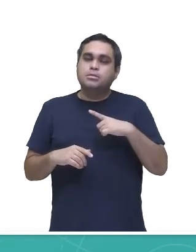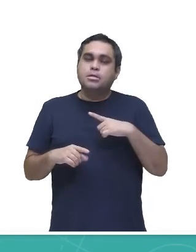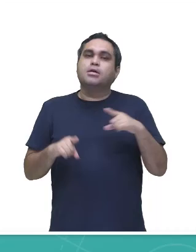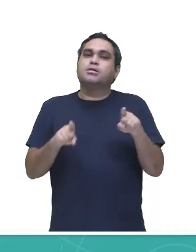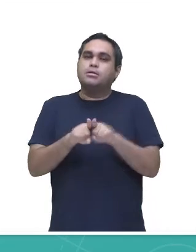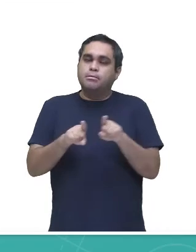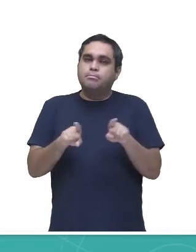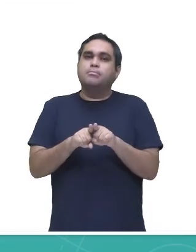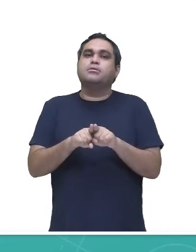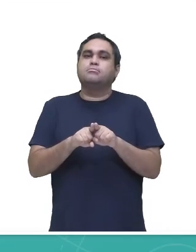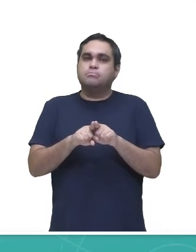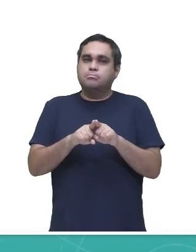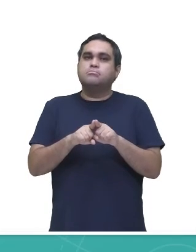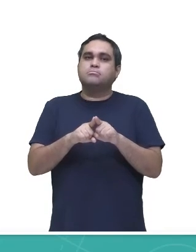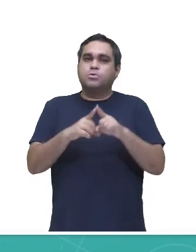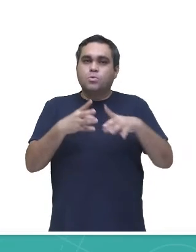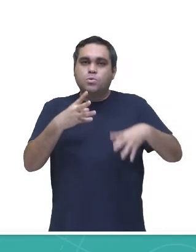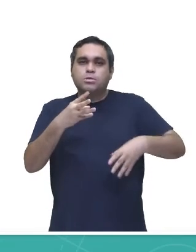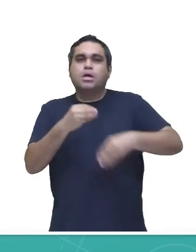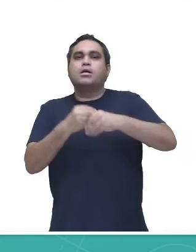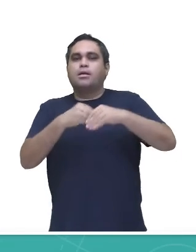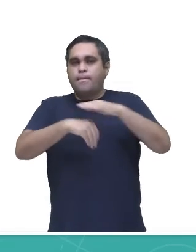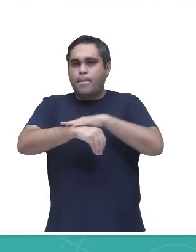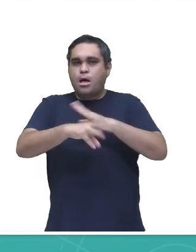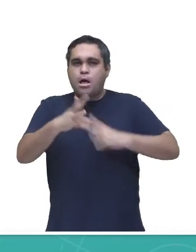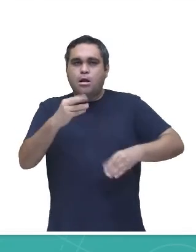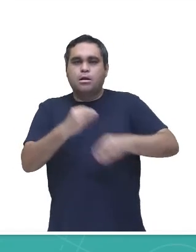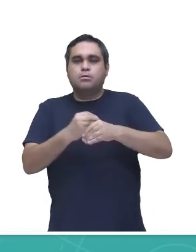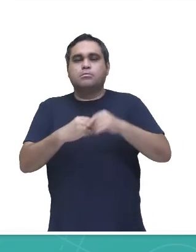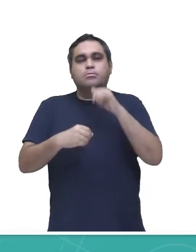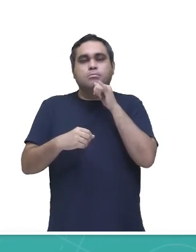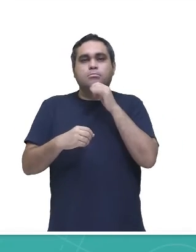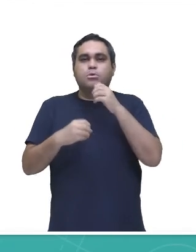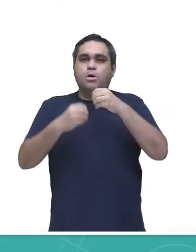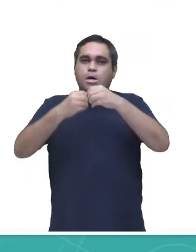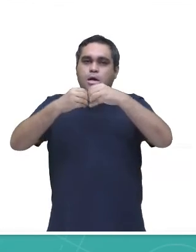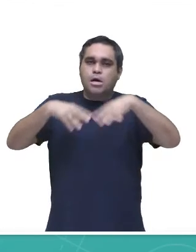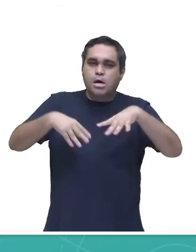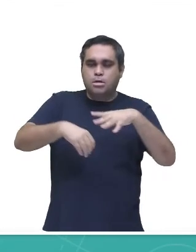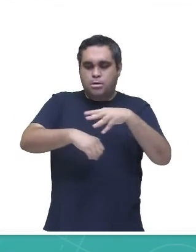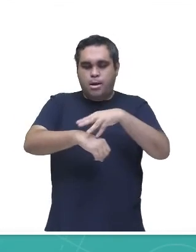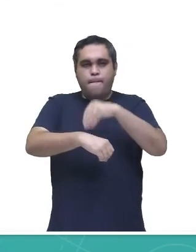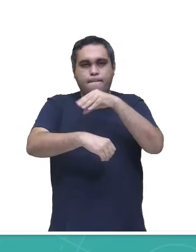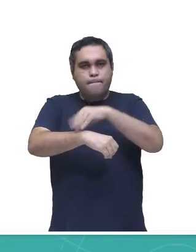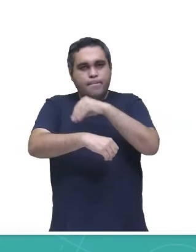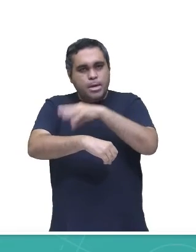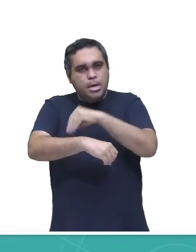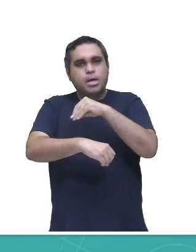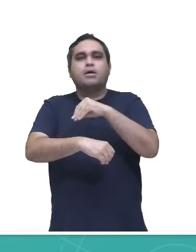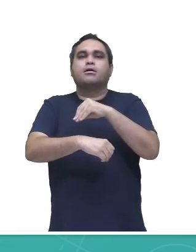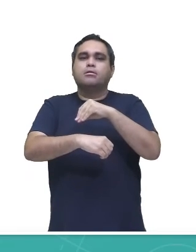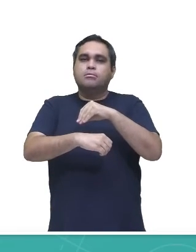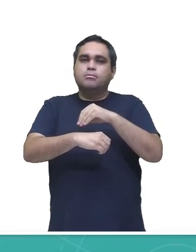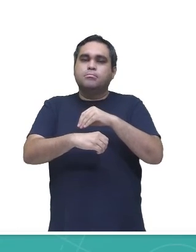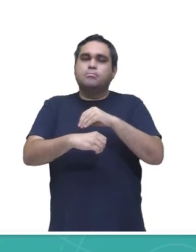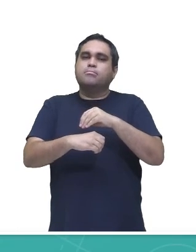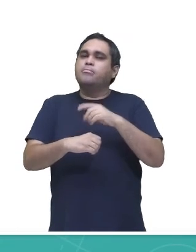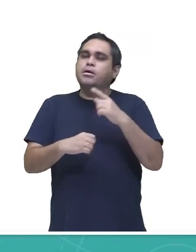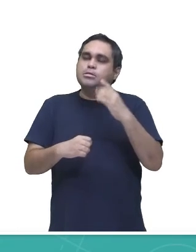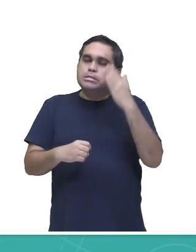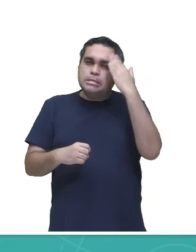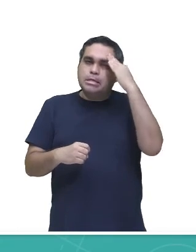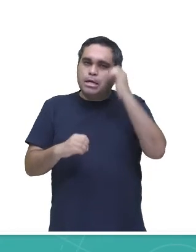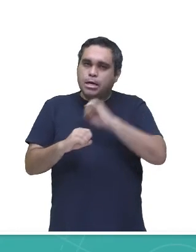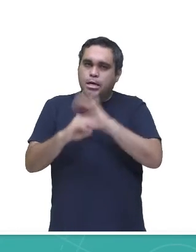pele, né? Só para não esquecer. As glândulas ou os pelos, para que possamos entender melhor a anatomia da nossa pele,